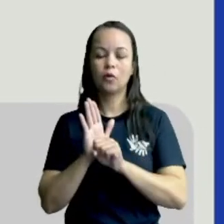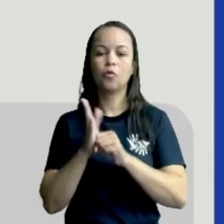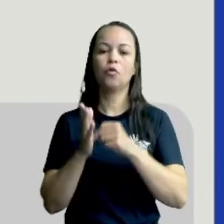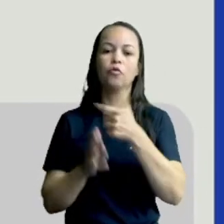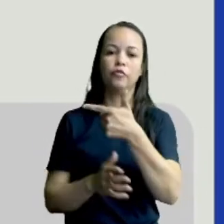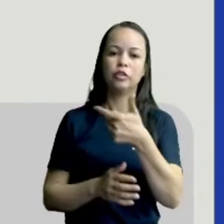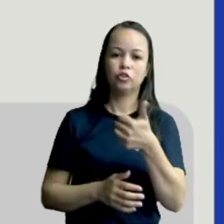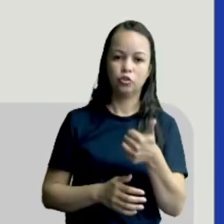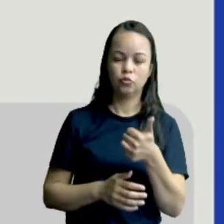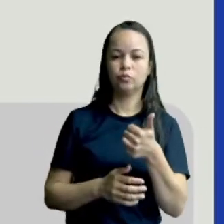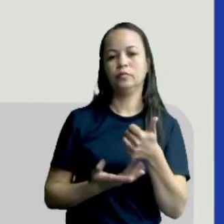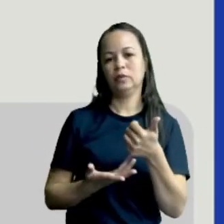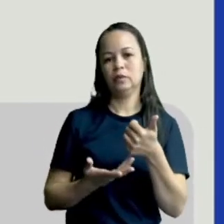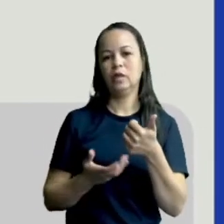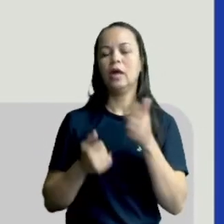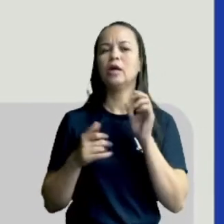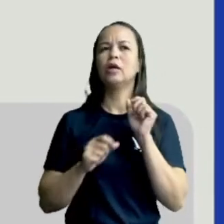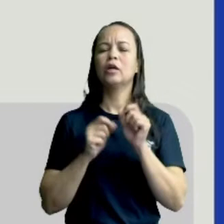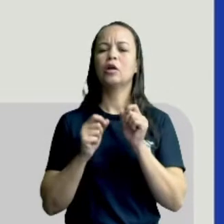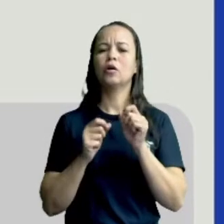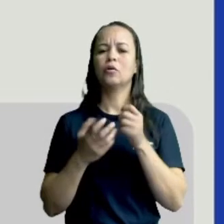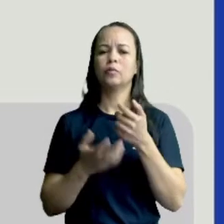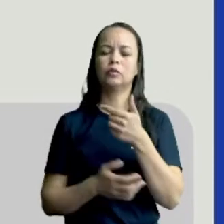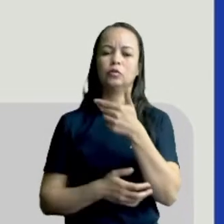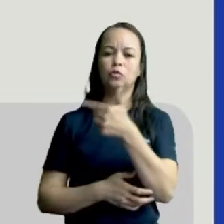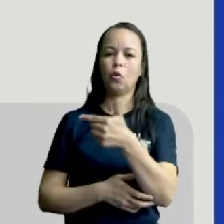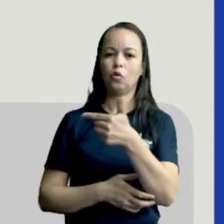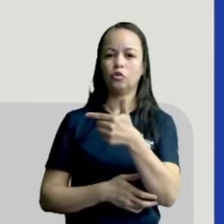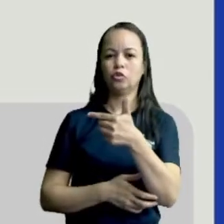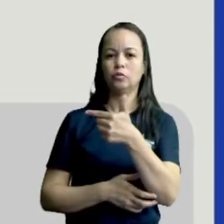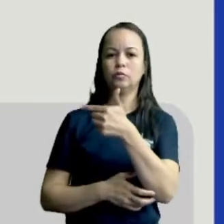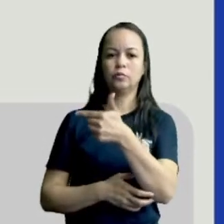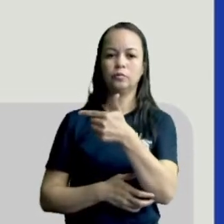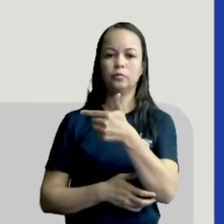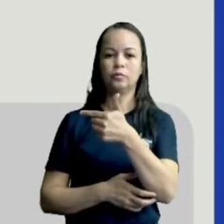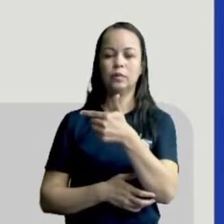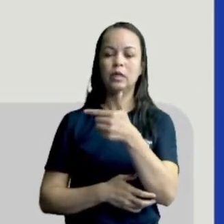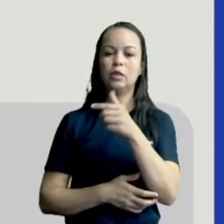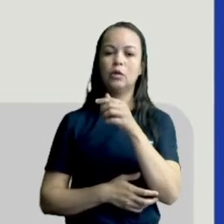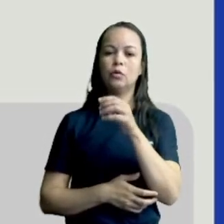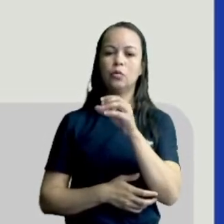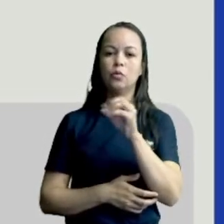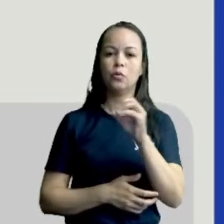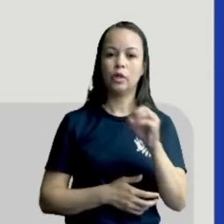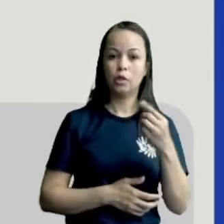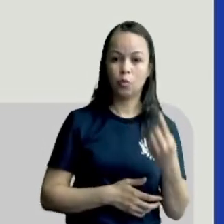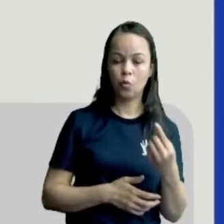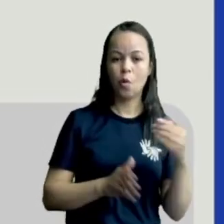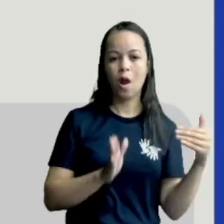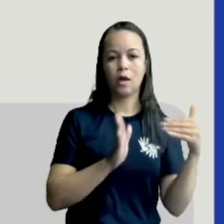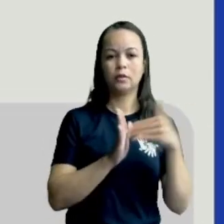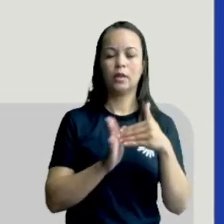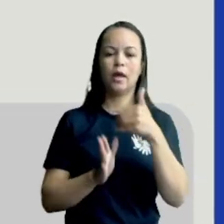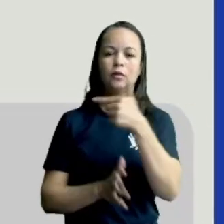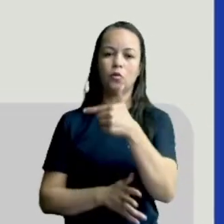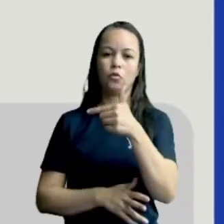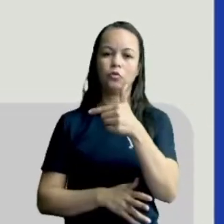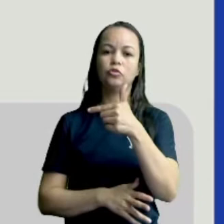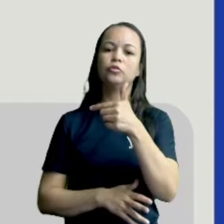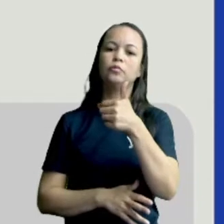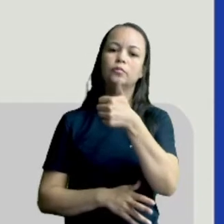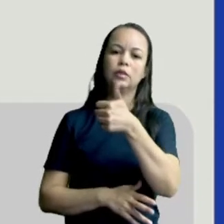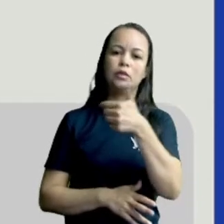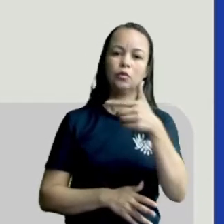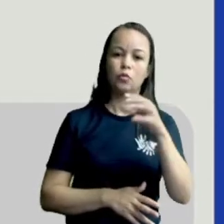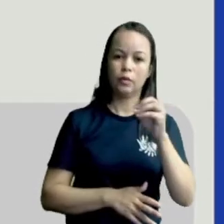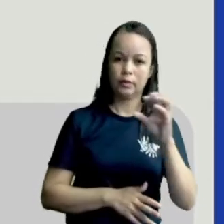ano 2001 a 2100. Lembra lá que tem que ter 100 anos para eu representar um século? Então, de